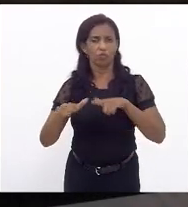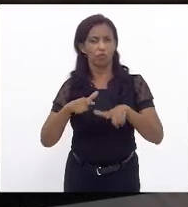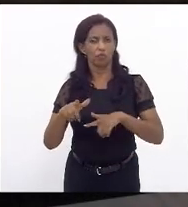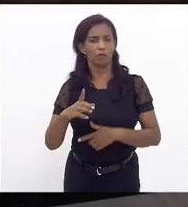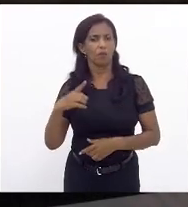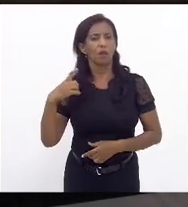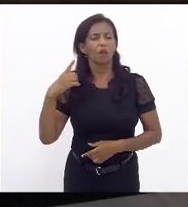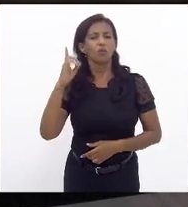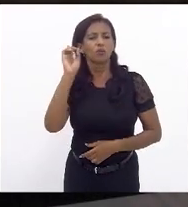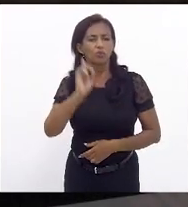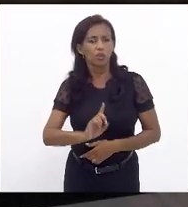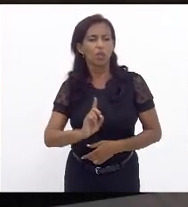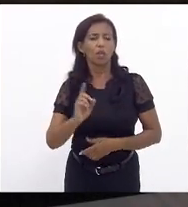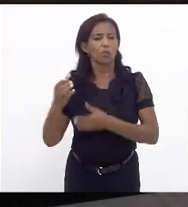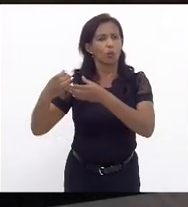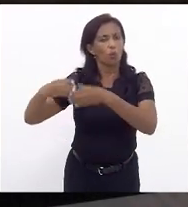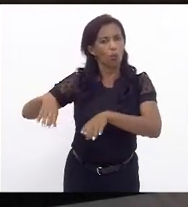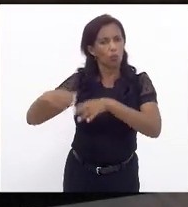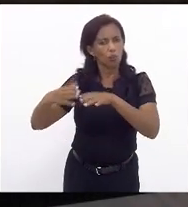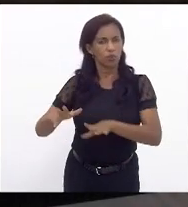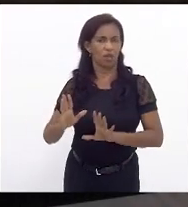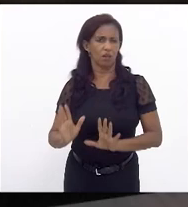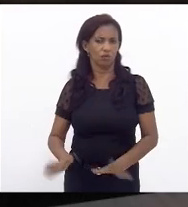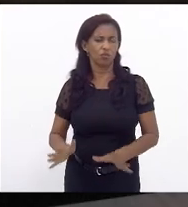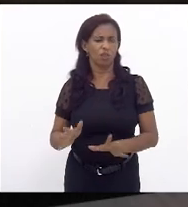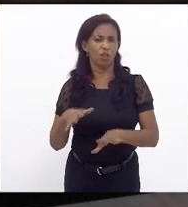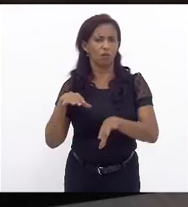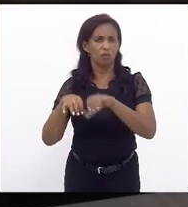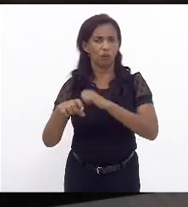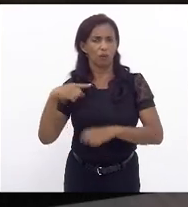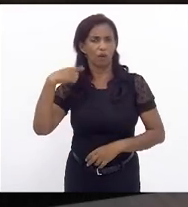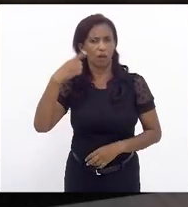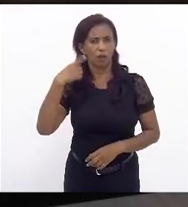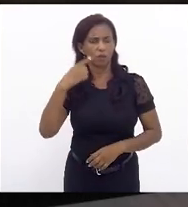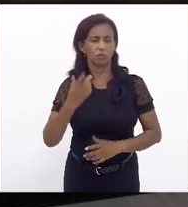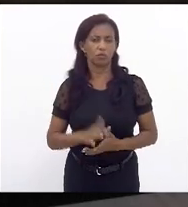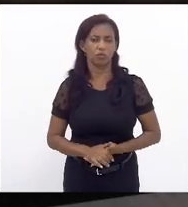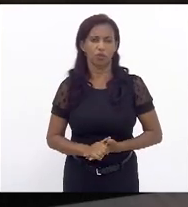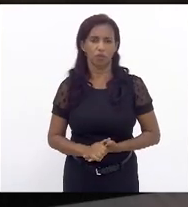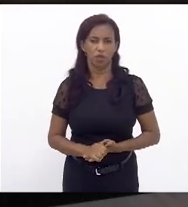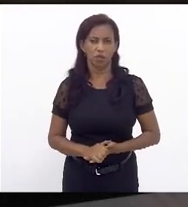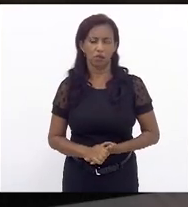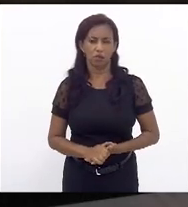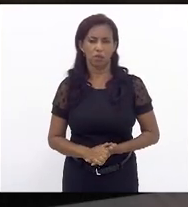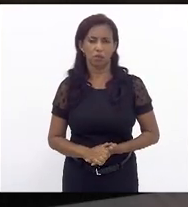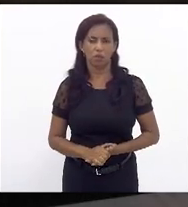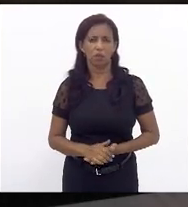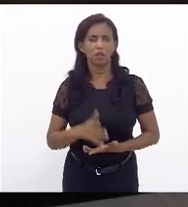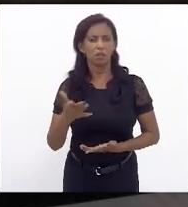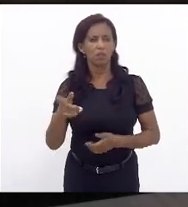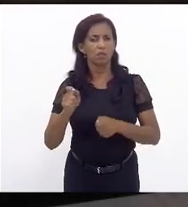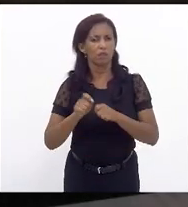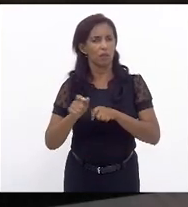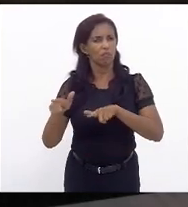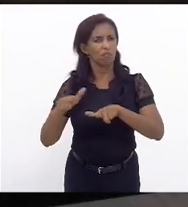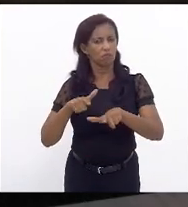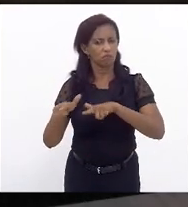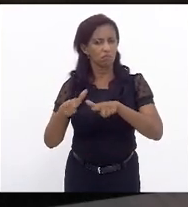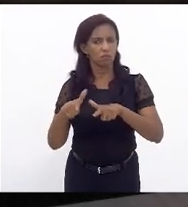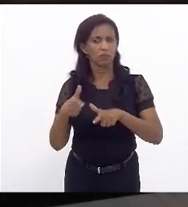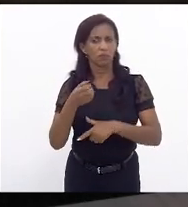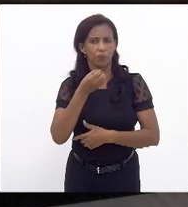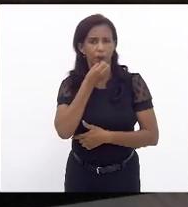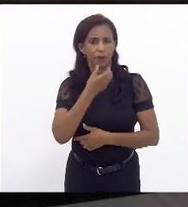direito, concursado, já especialista em direito sancionatório, que vai fazer um belíssimo trabalho, eu